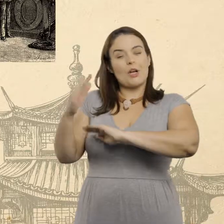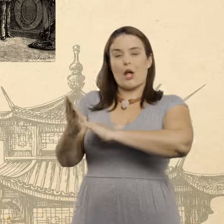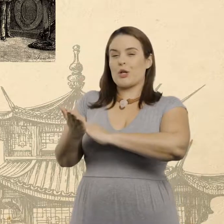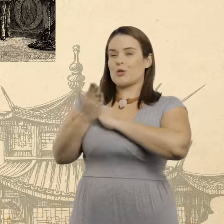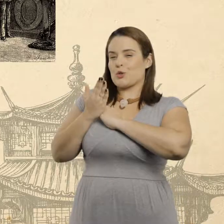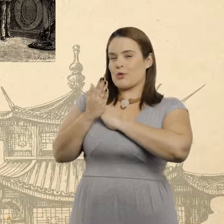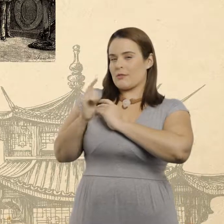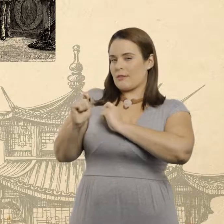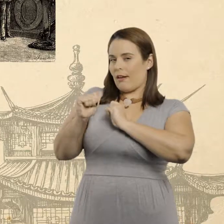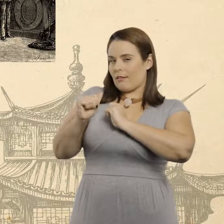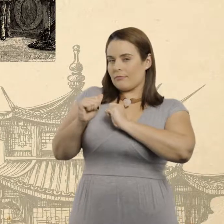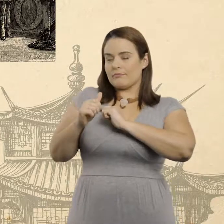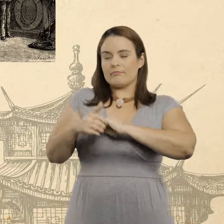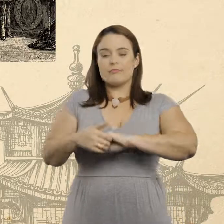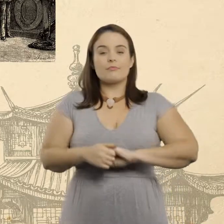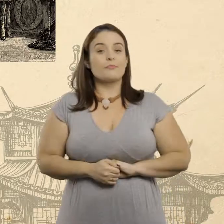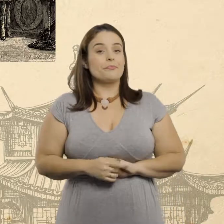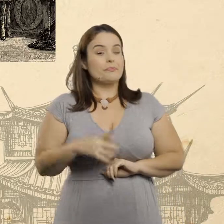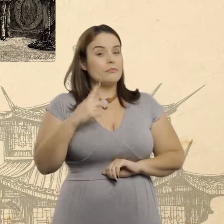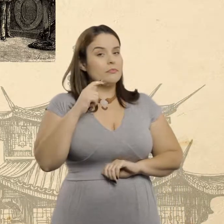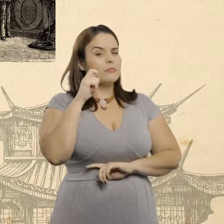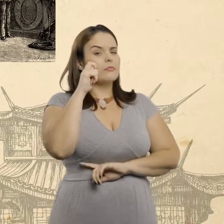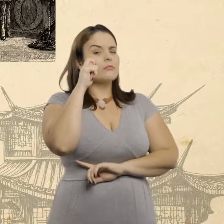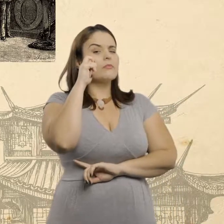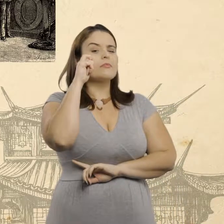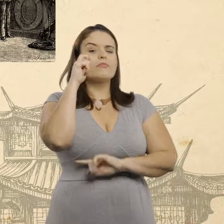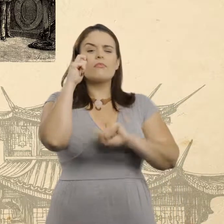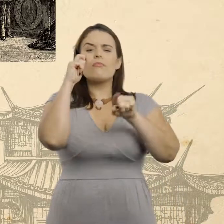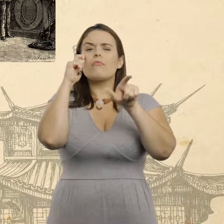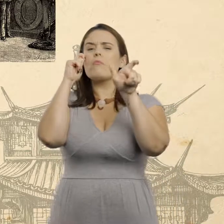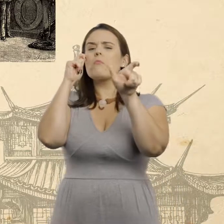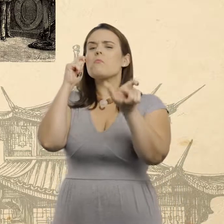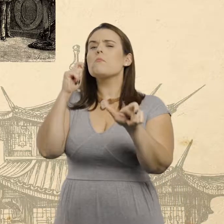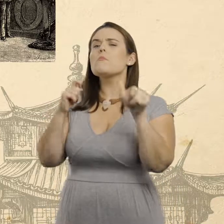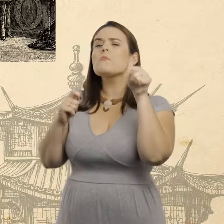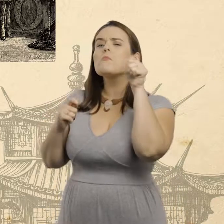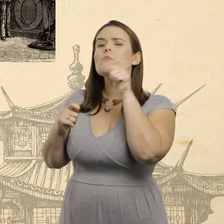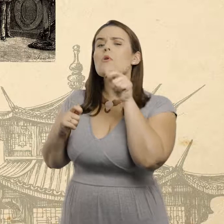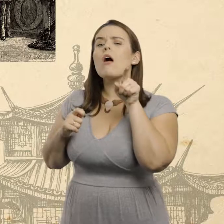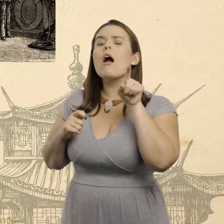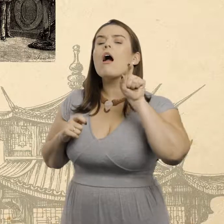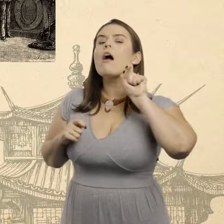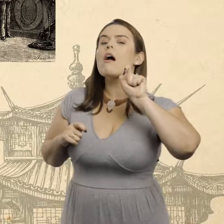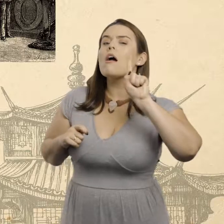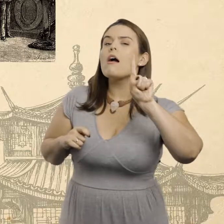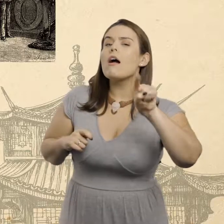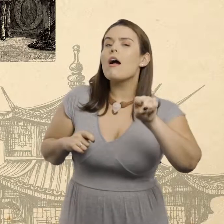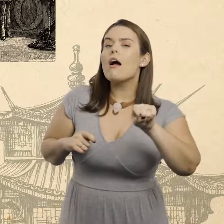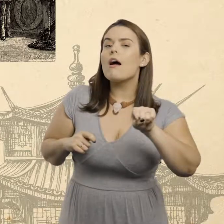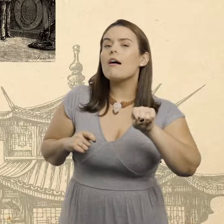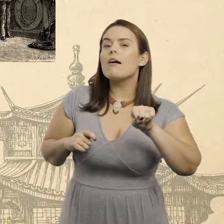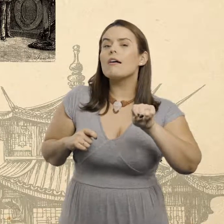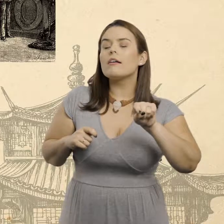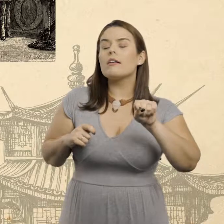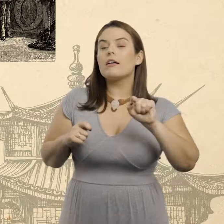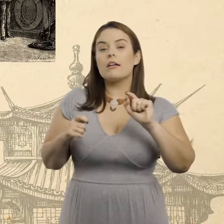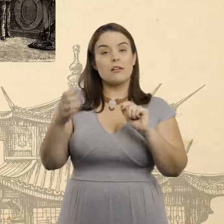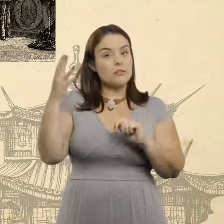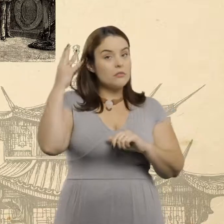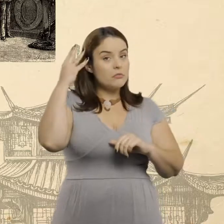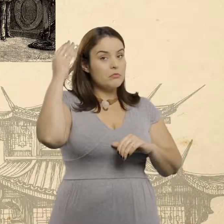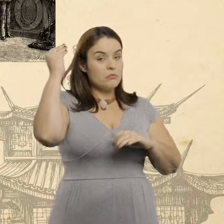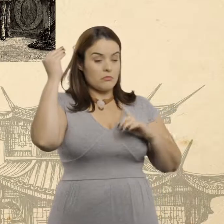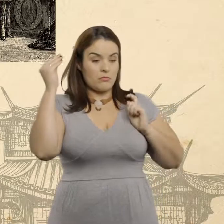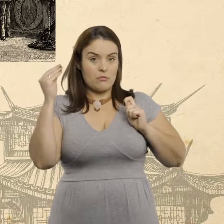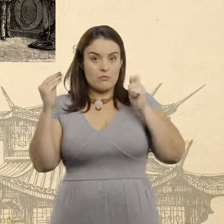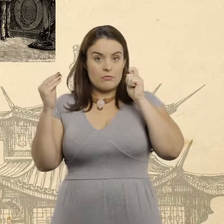ajudá-lo. O detetive Fix também estava curioso para saber quem era a jovem Aouda. De repente, Passepartout